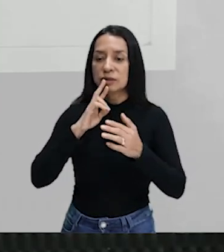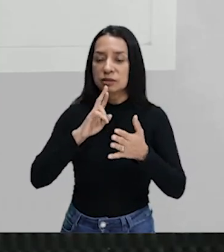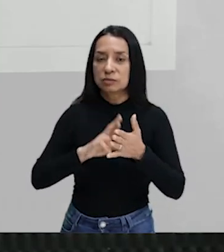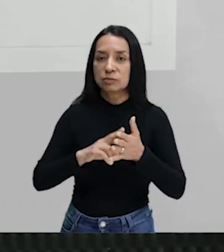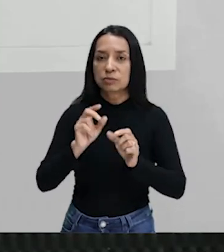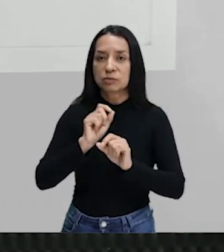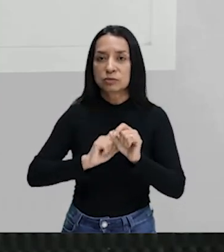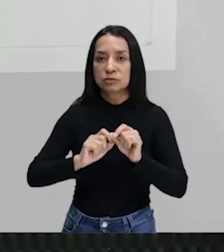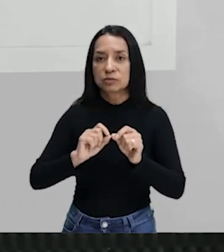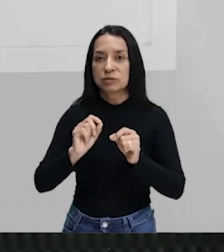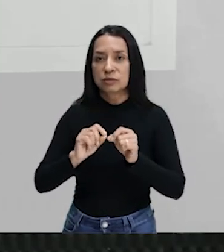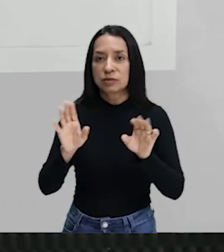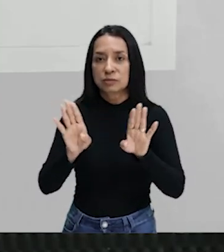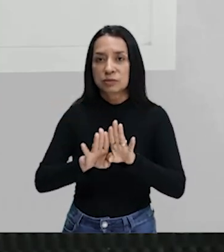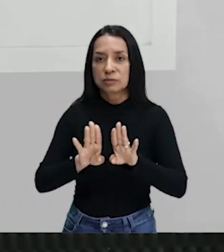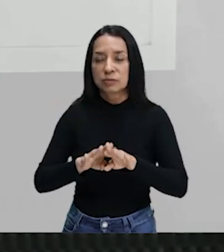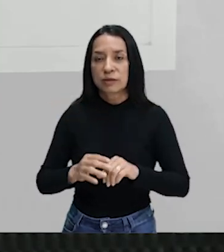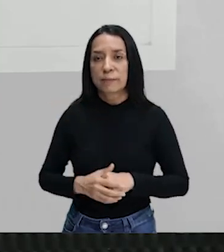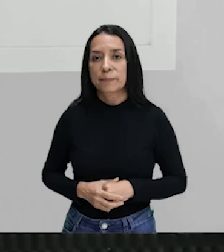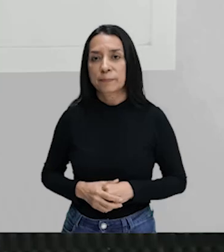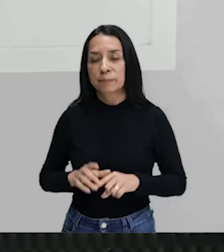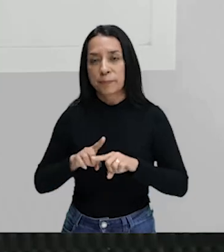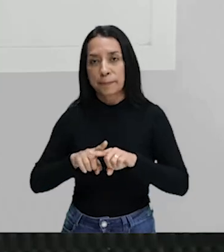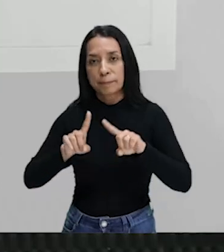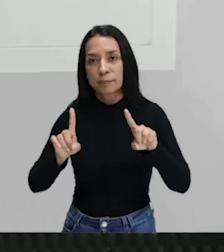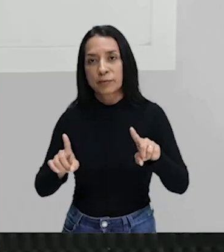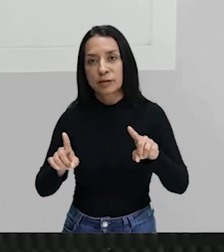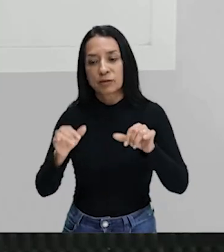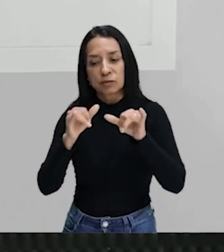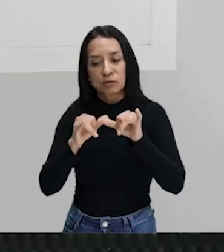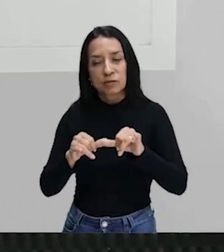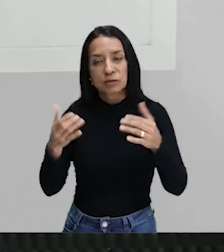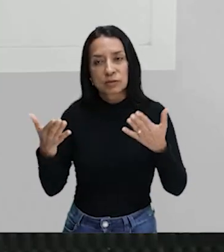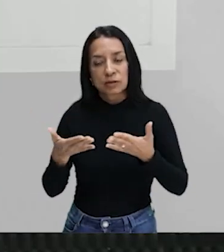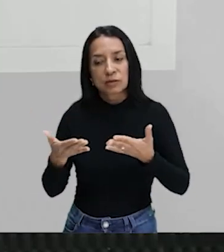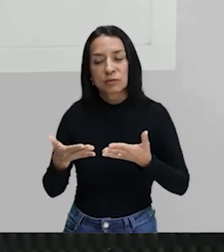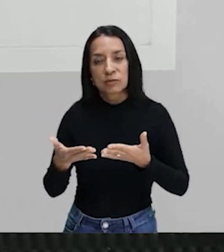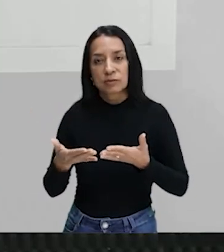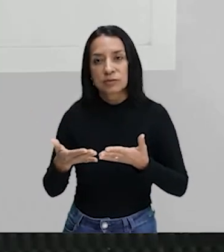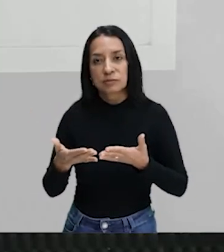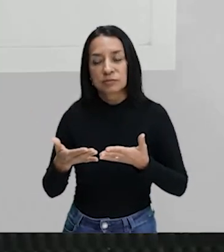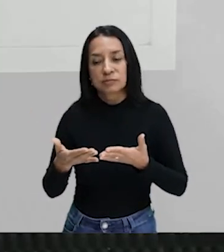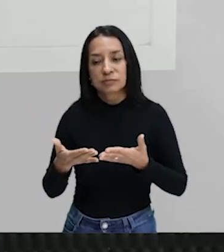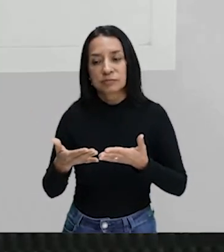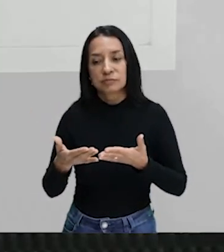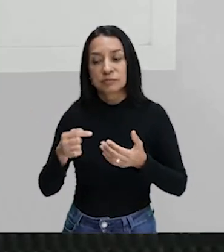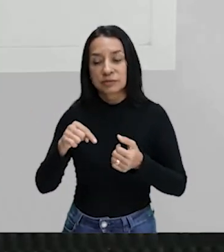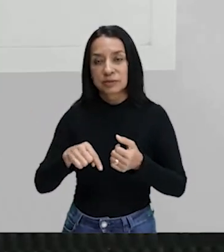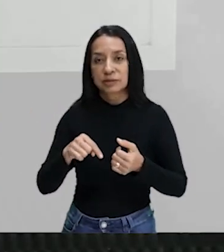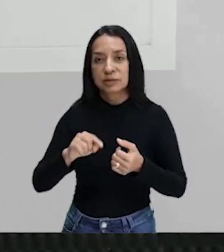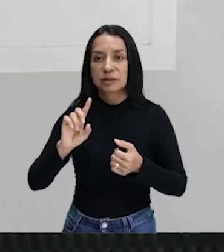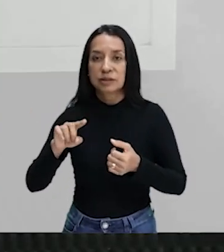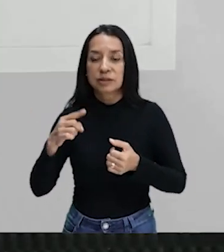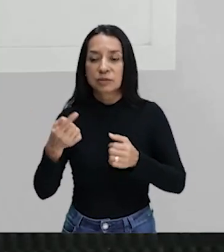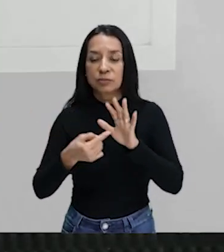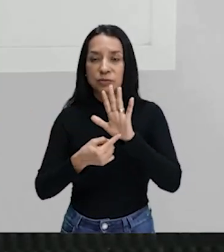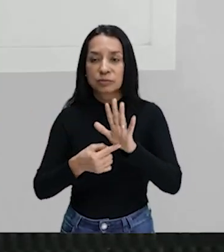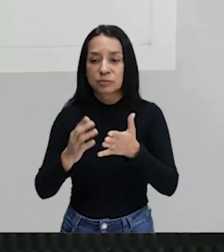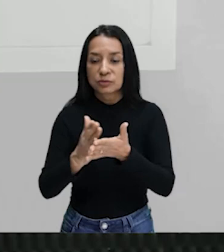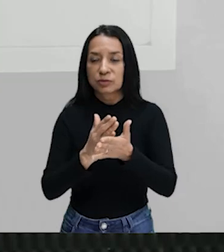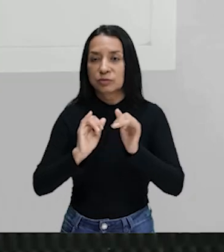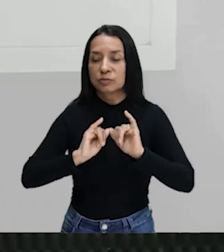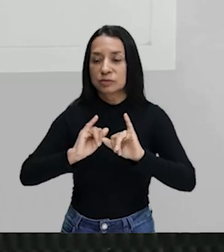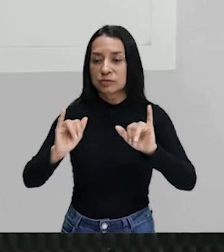do que faremos também, ok? Mas eu vou ficando por aqui. Depois trago mais informações sobre